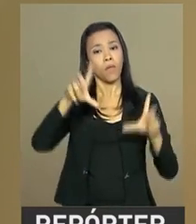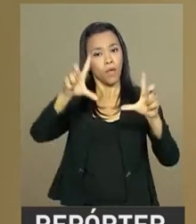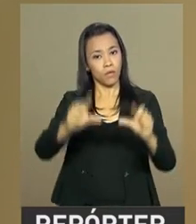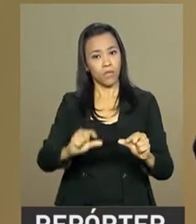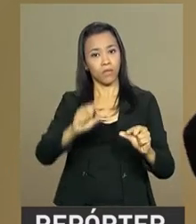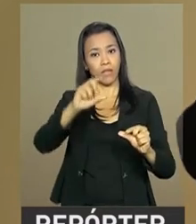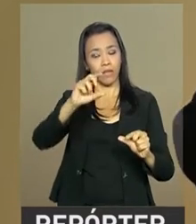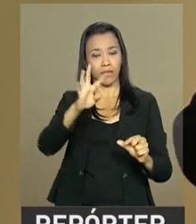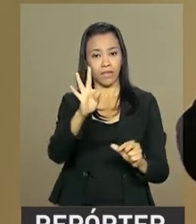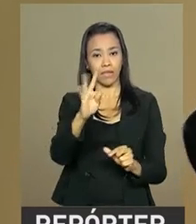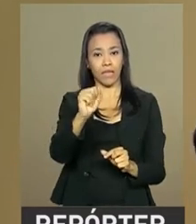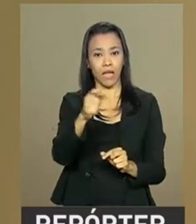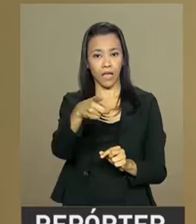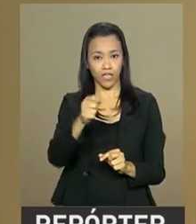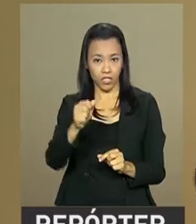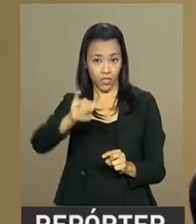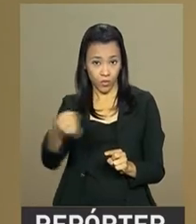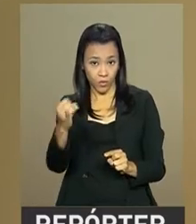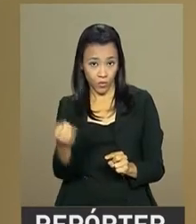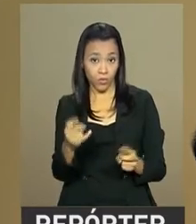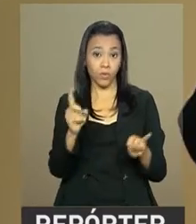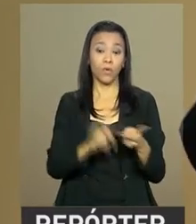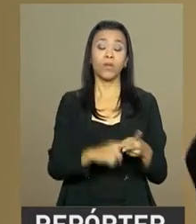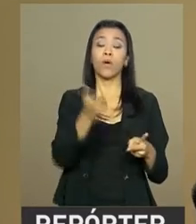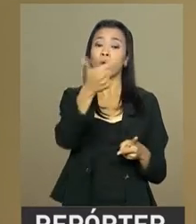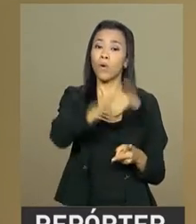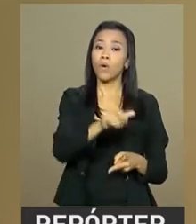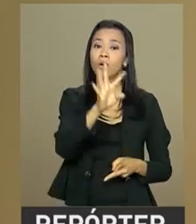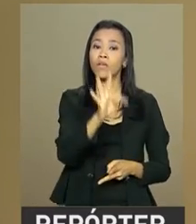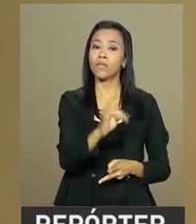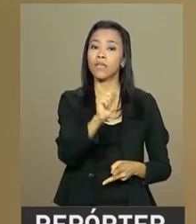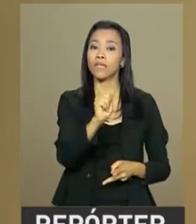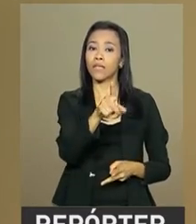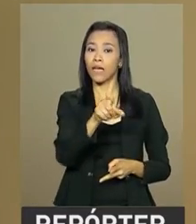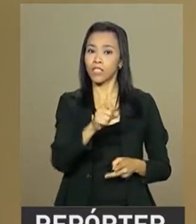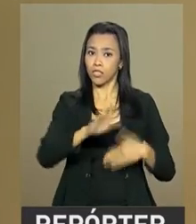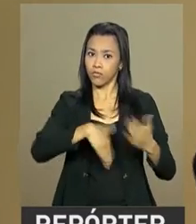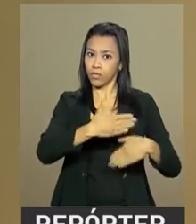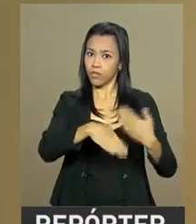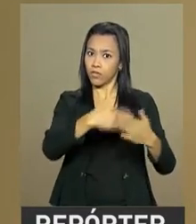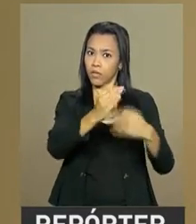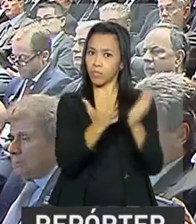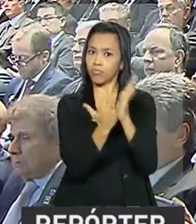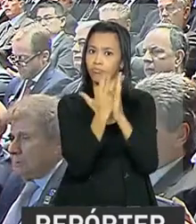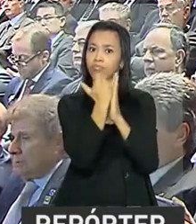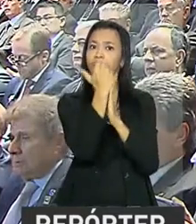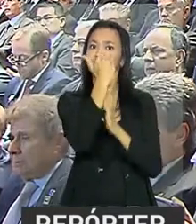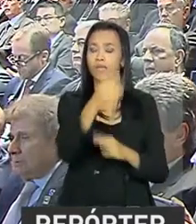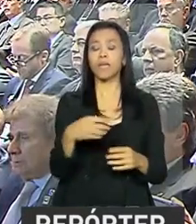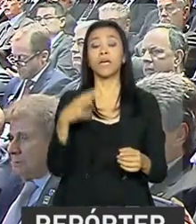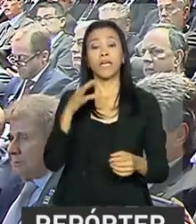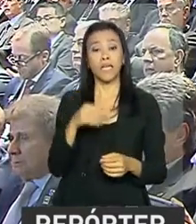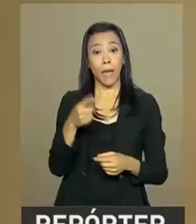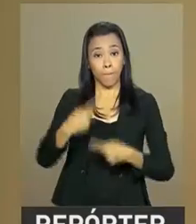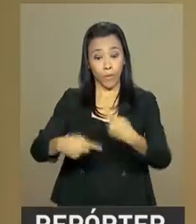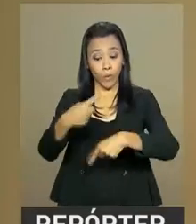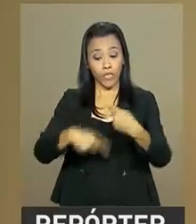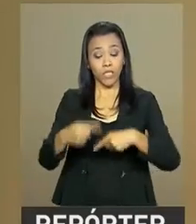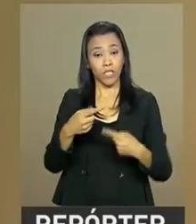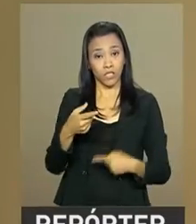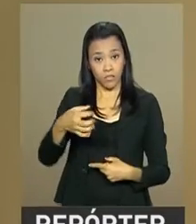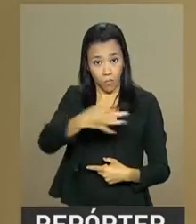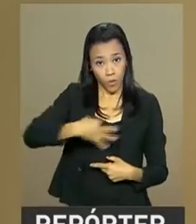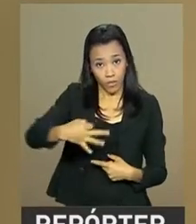à taxa de investimento eo crescimento potencial serão aumentados a política monetária será mais eficaz com